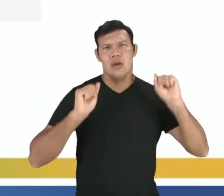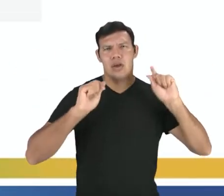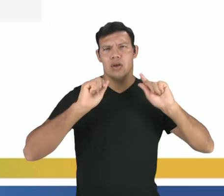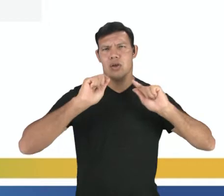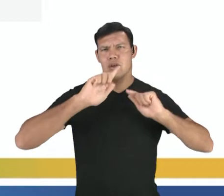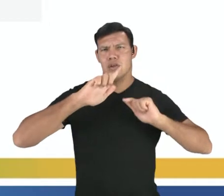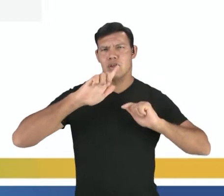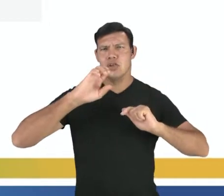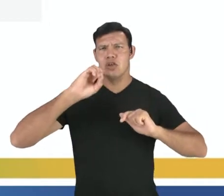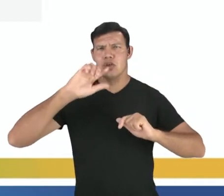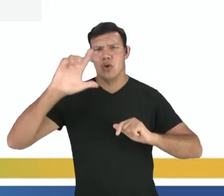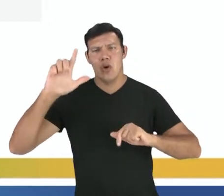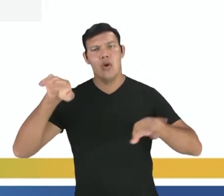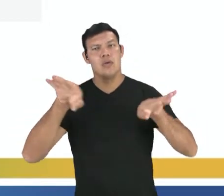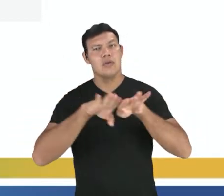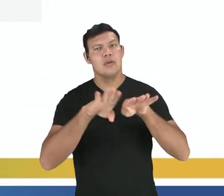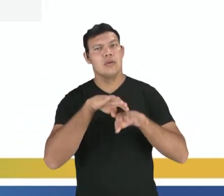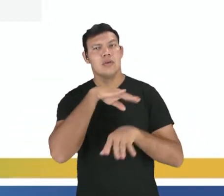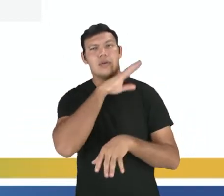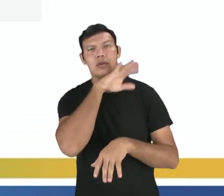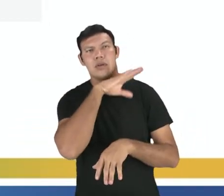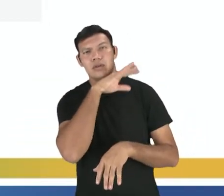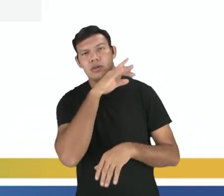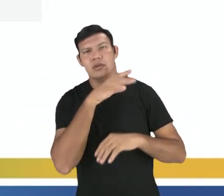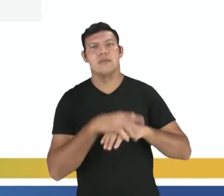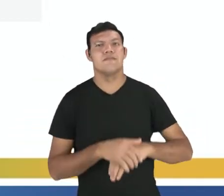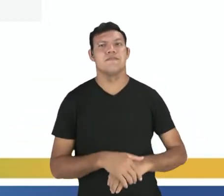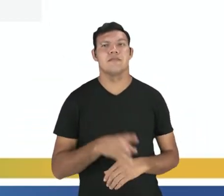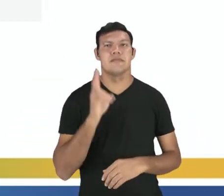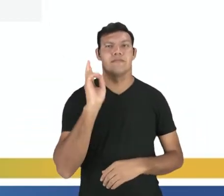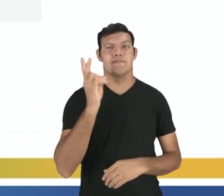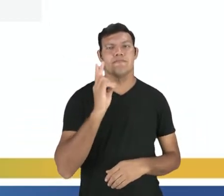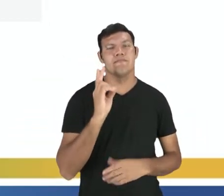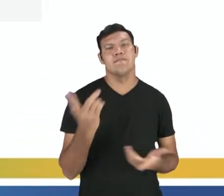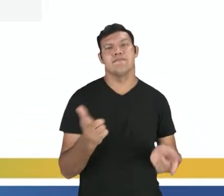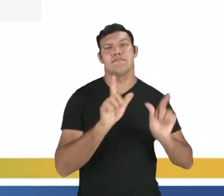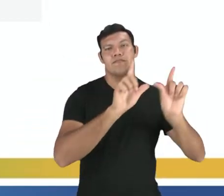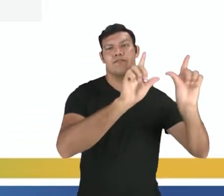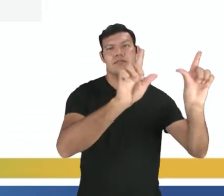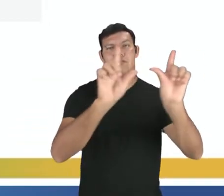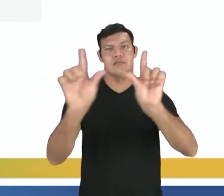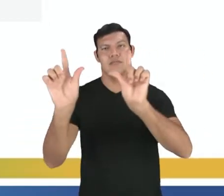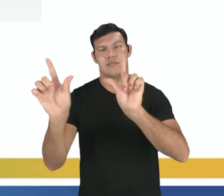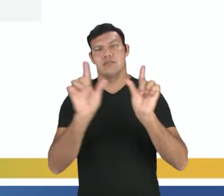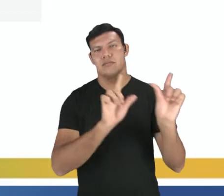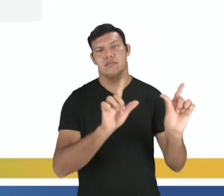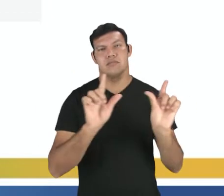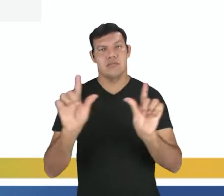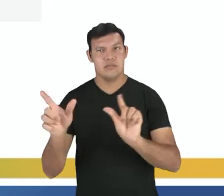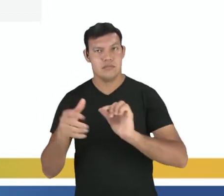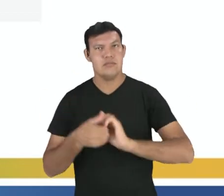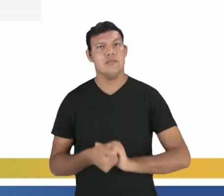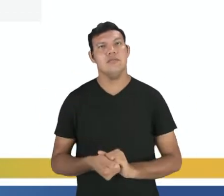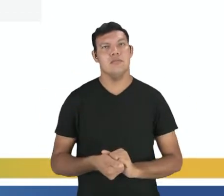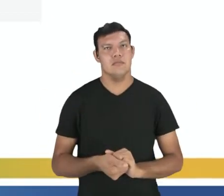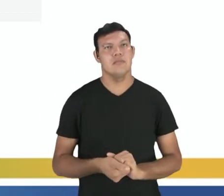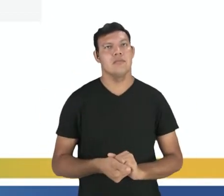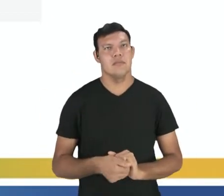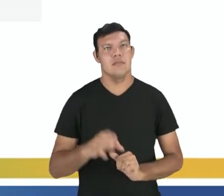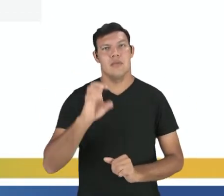também o som de animais, comumente vistas em histórias em quadrinhos, gibis. Então